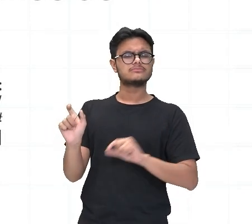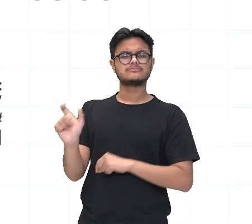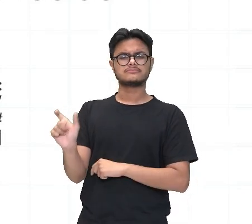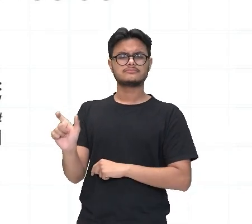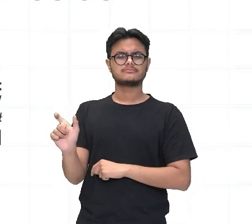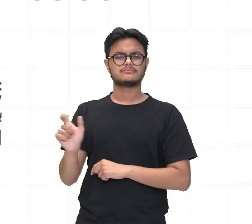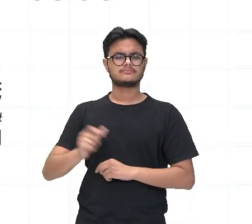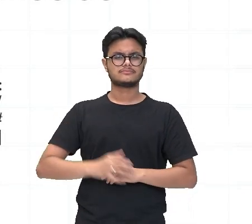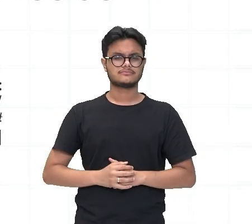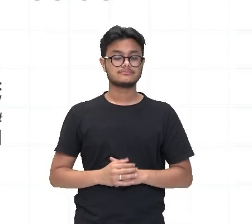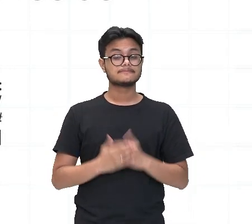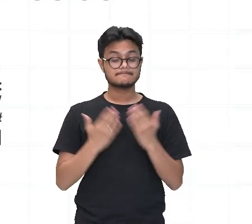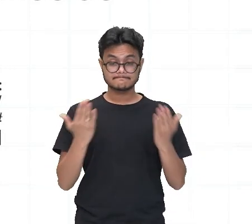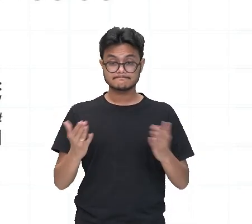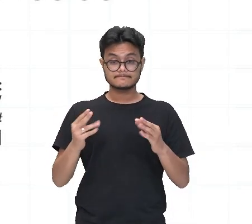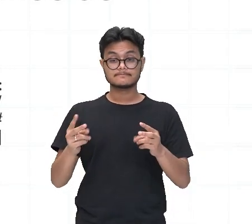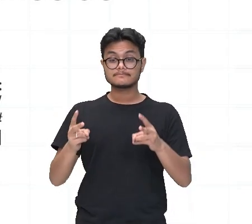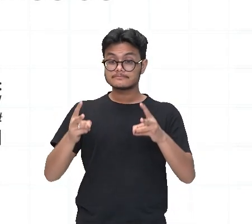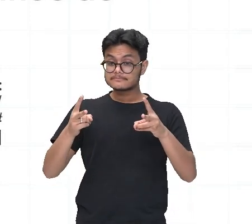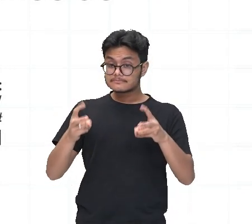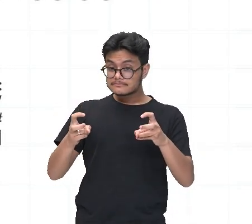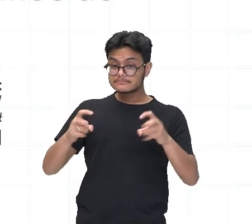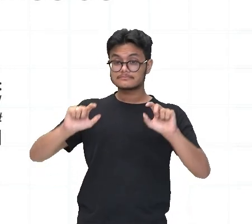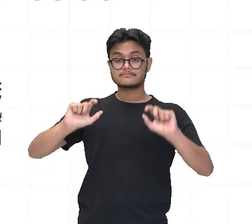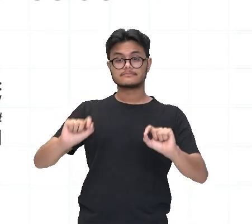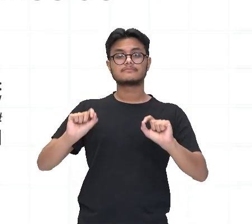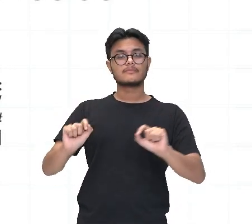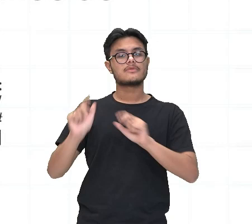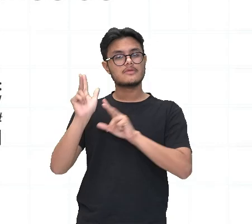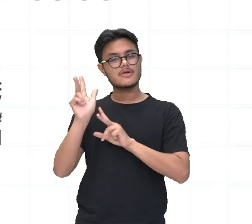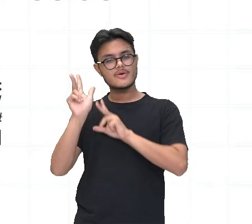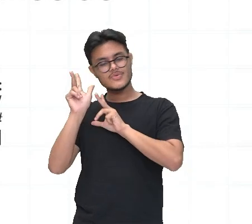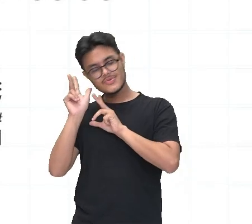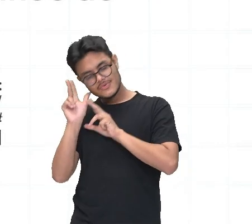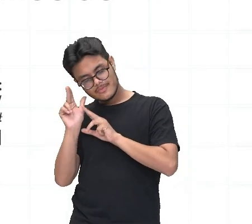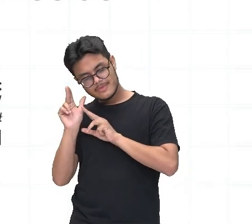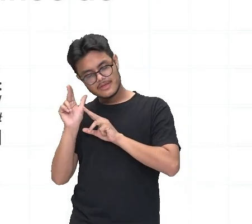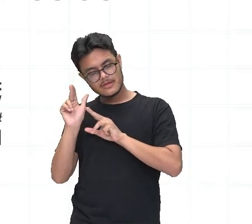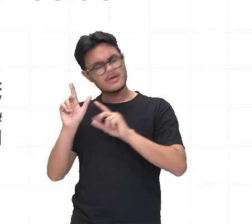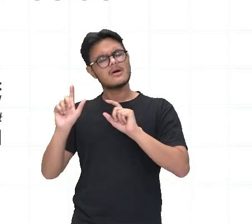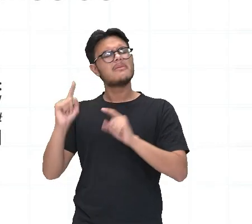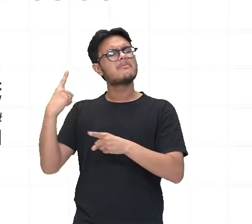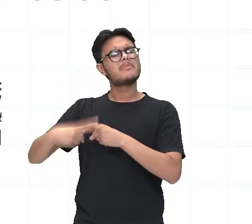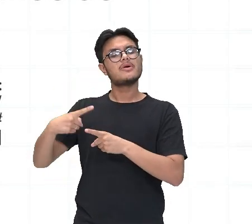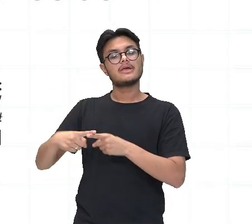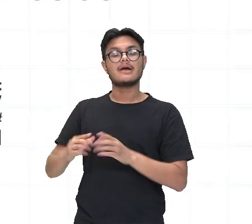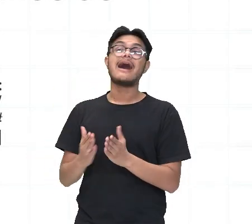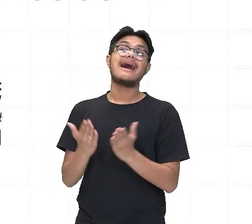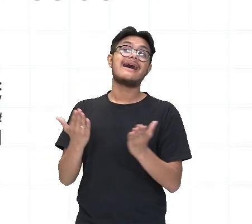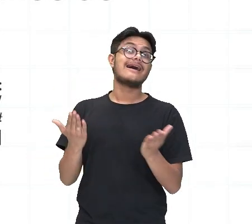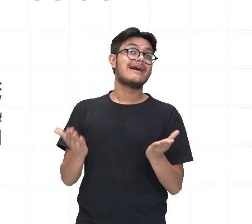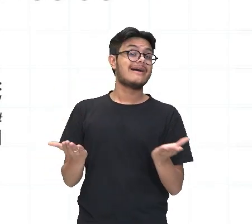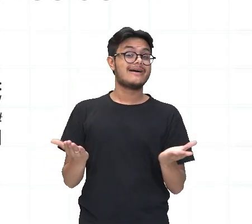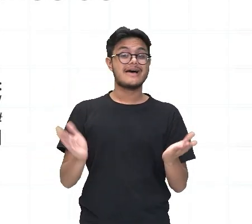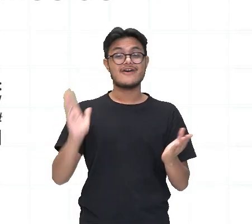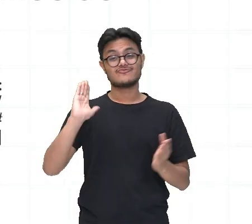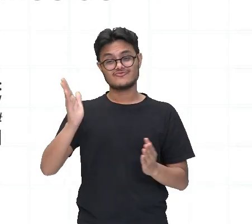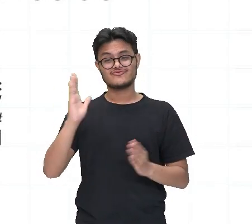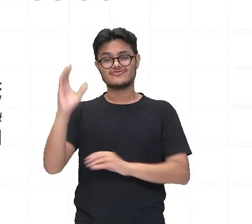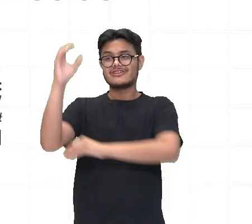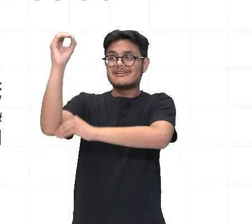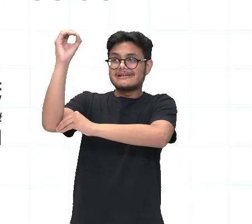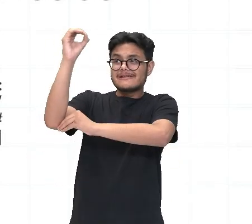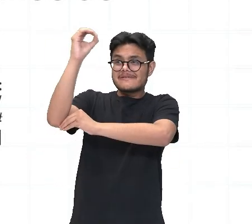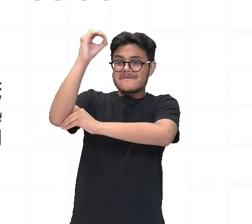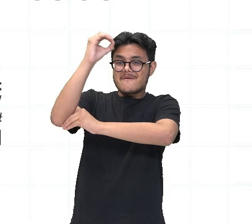acabou adormecendo. Então, nota que agora o ato de adormecer se justifica porque eu inseri uma informação que vai